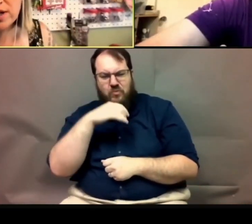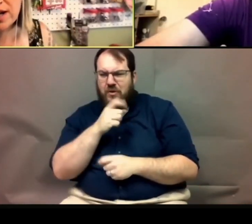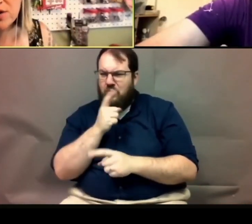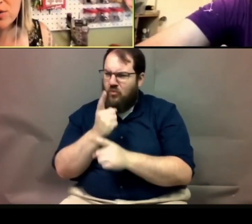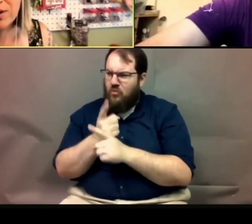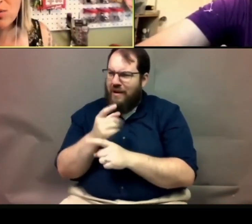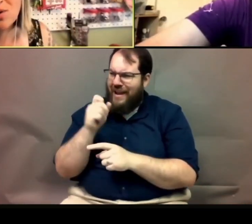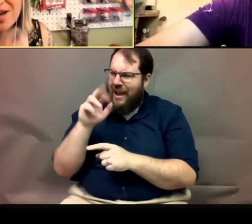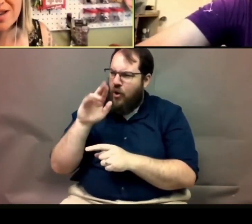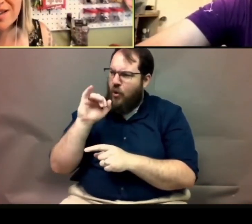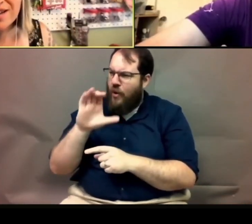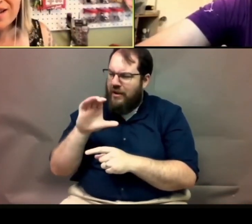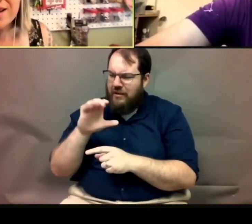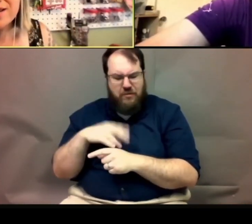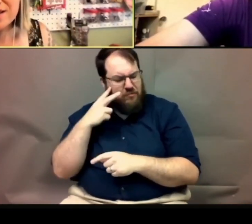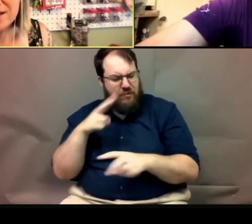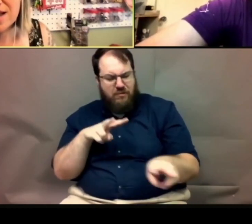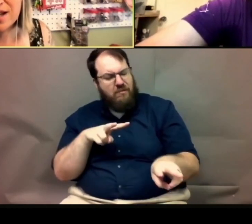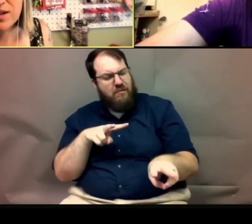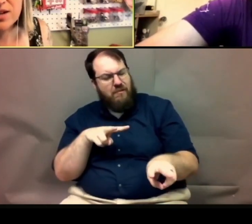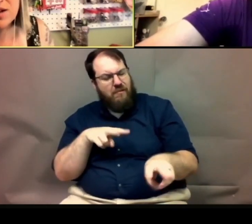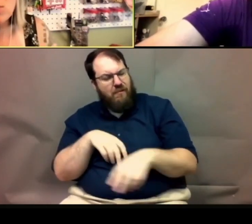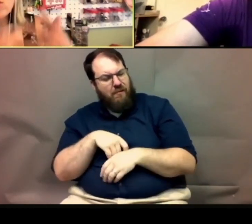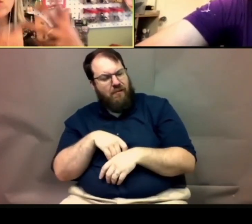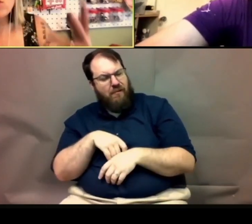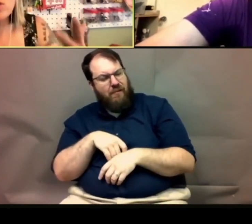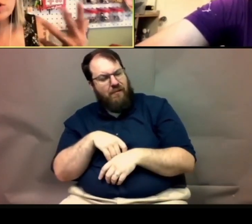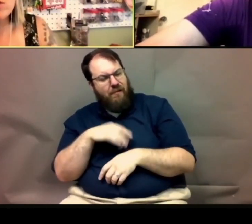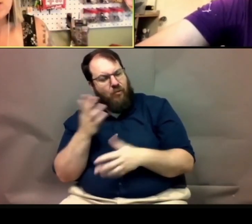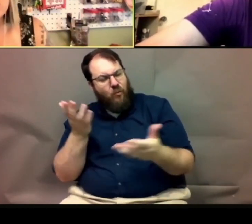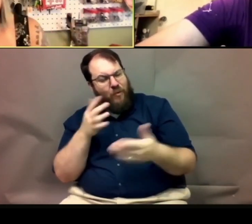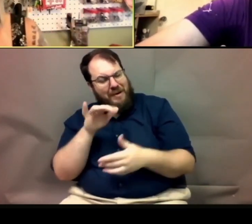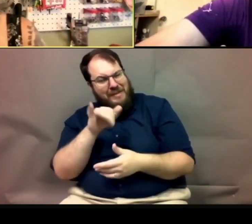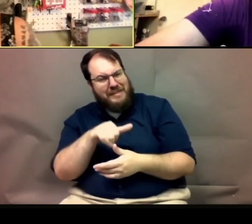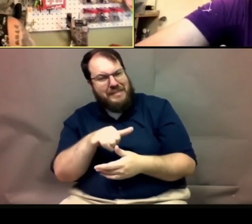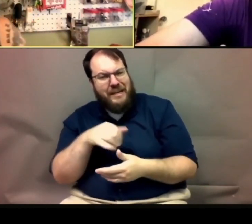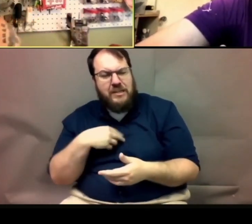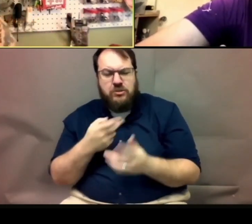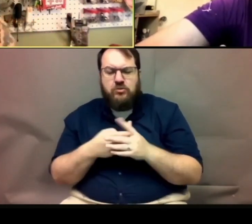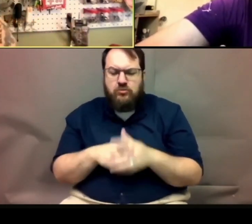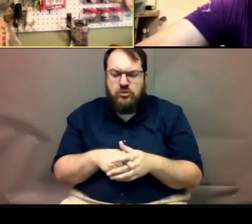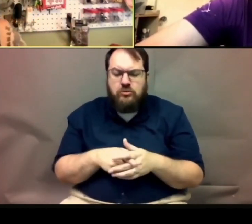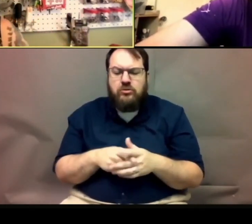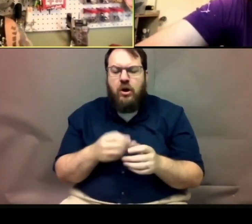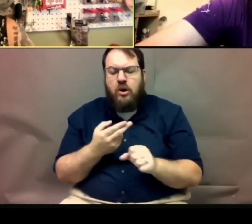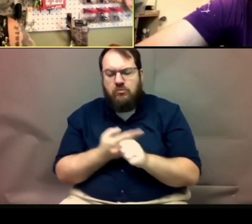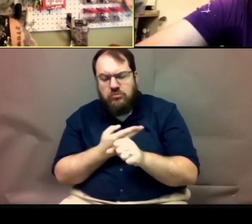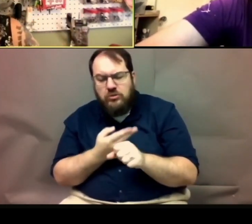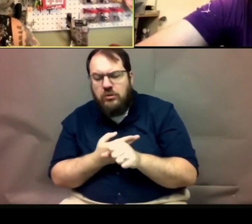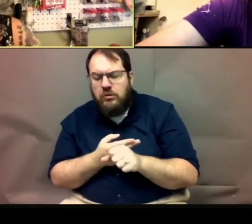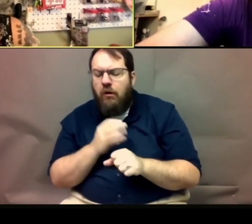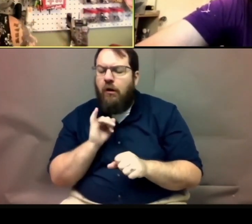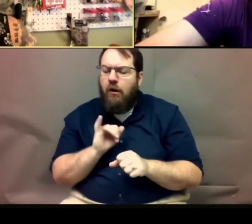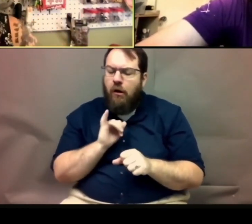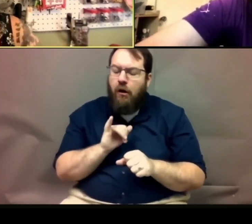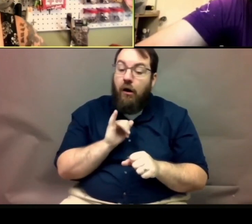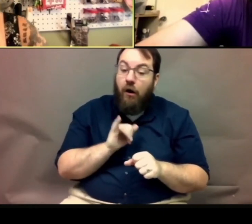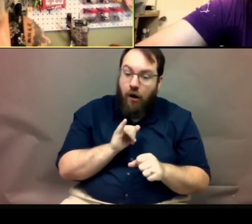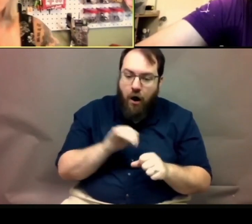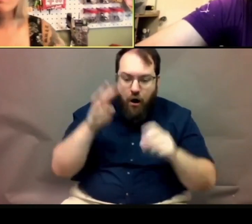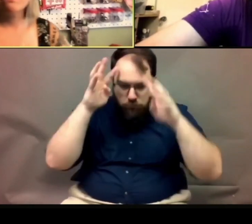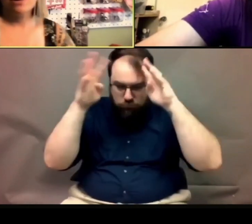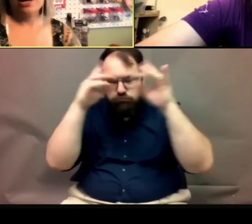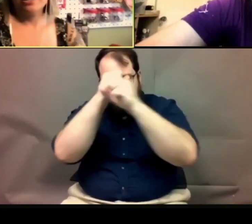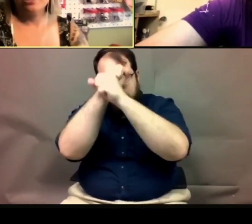conquistar eu acho que é bem estranho você olha e fala assim o que que é isso e uma vez que você começa a usar você começa a aprender mais